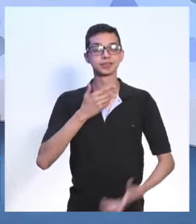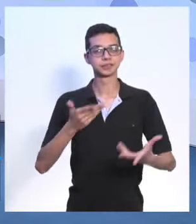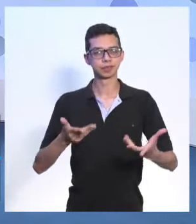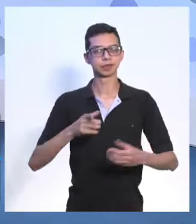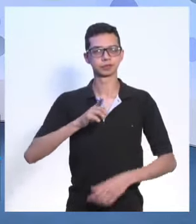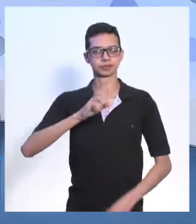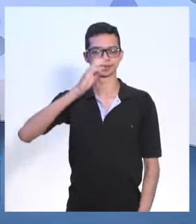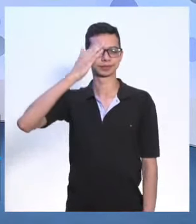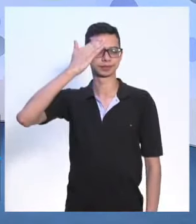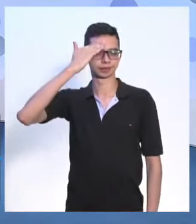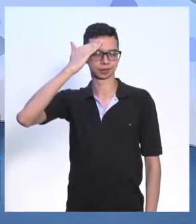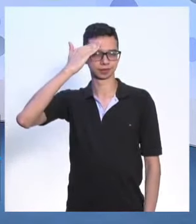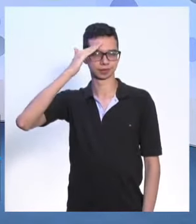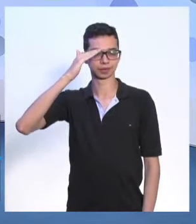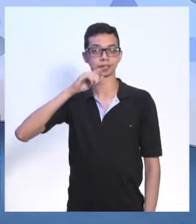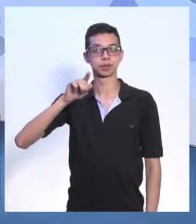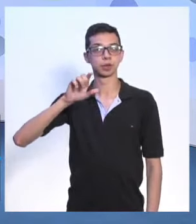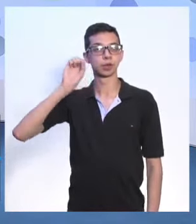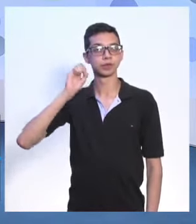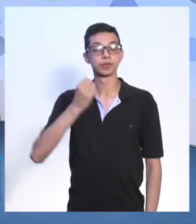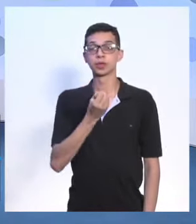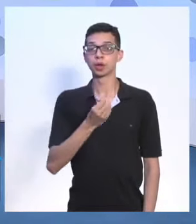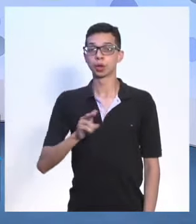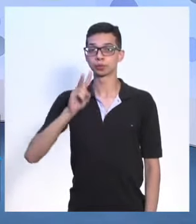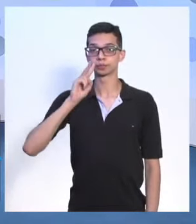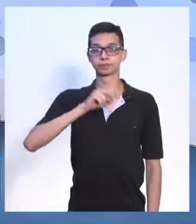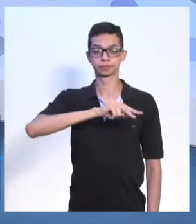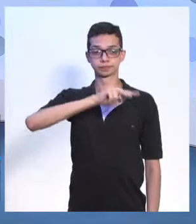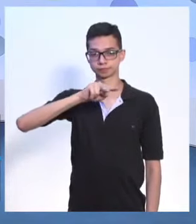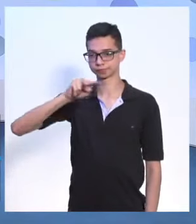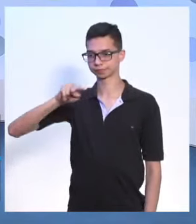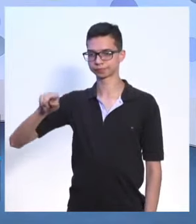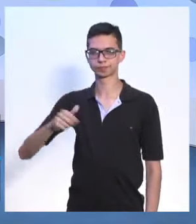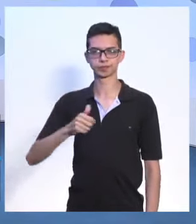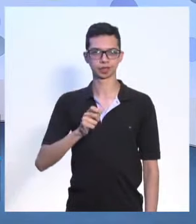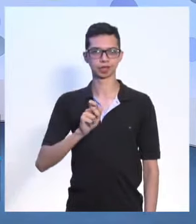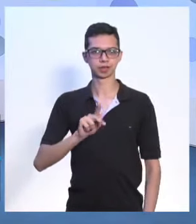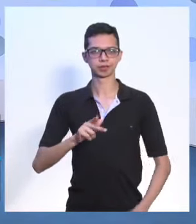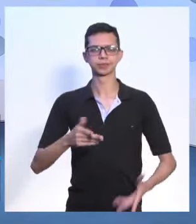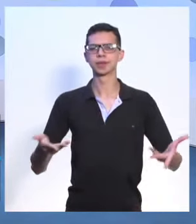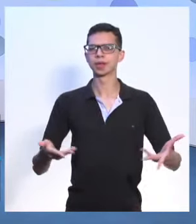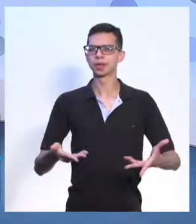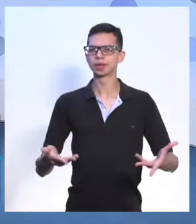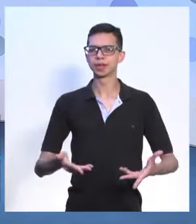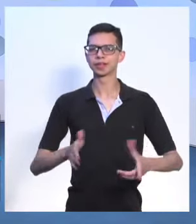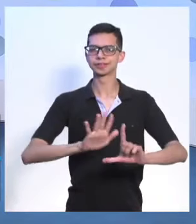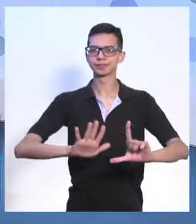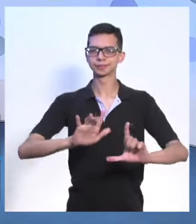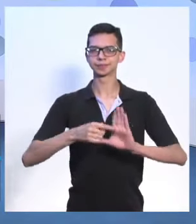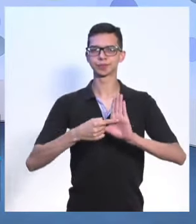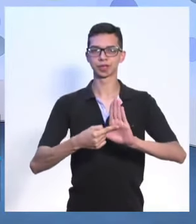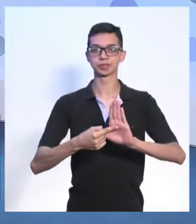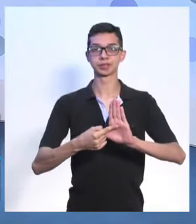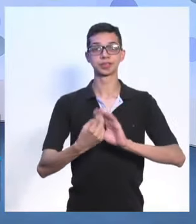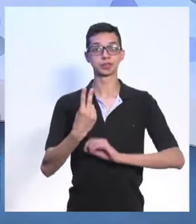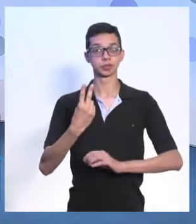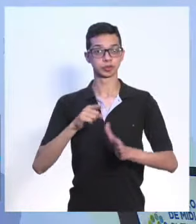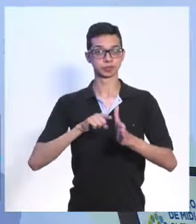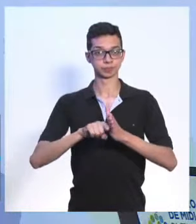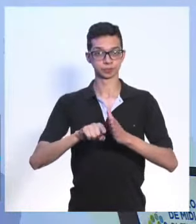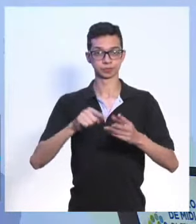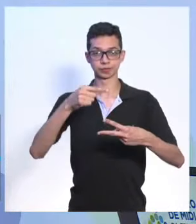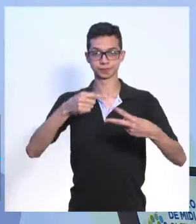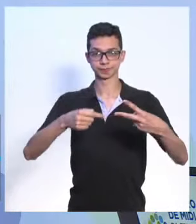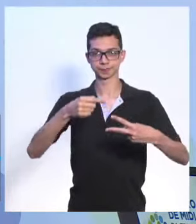entenderem ou ouvindo ou lendo a legenda que está lá. E agora sim, eu vou colocar na tela para vocês duas perguntinhas. E